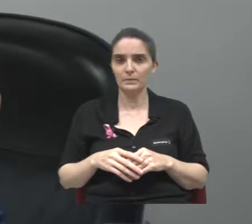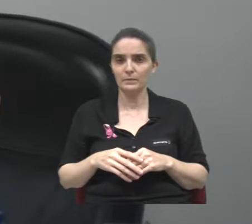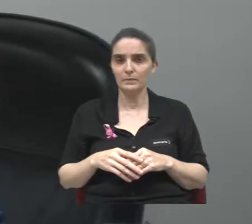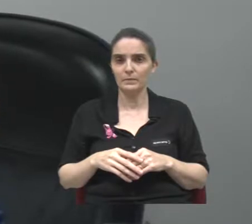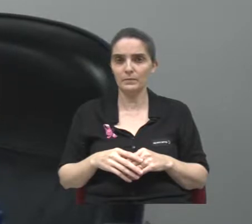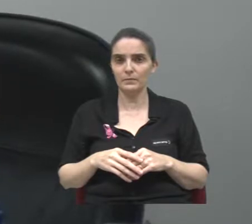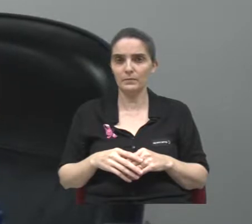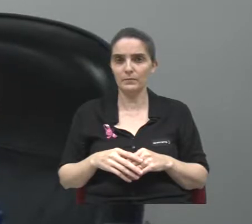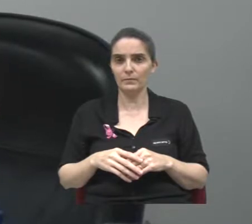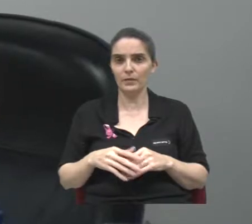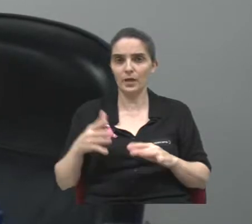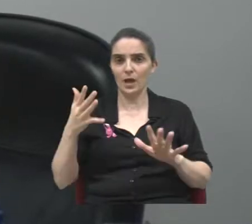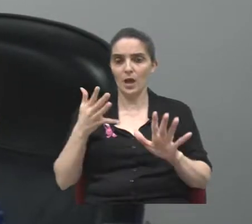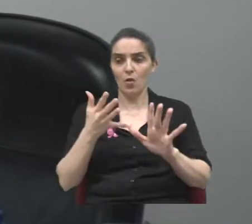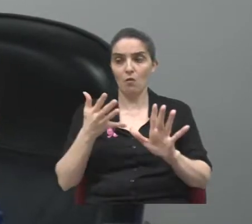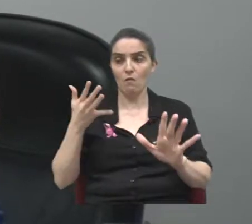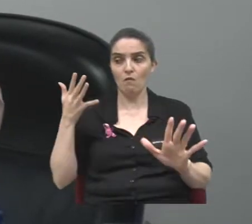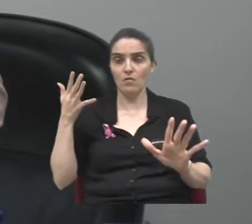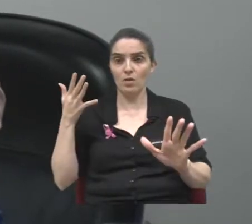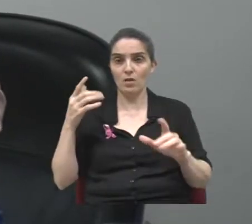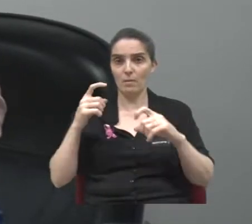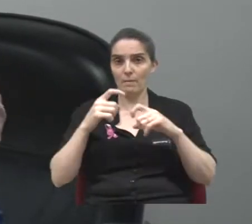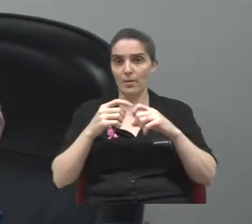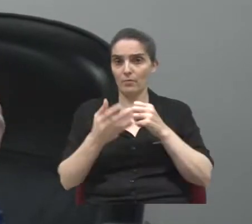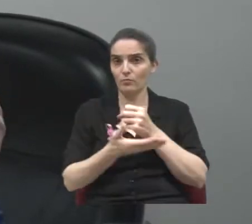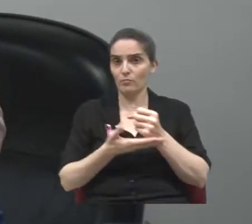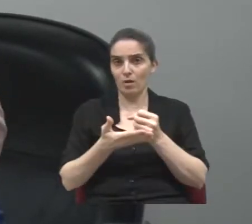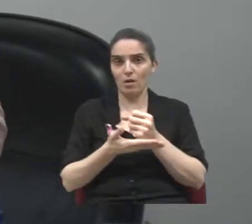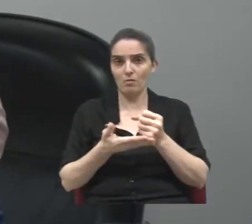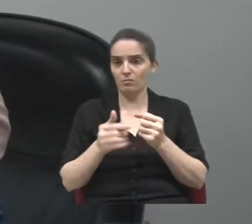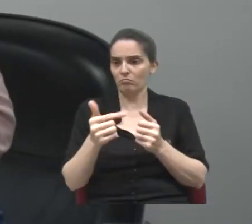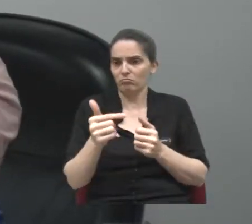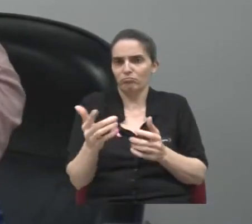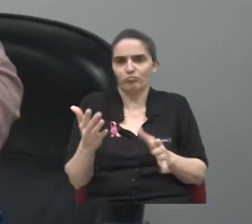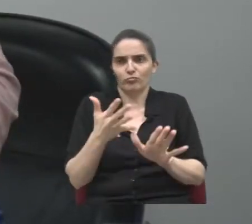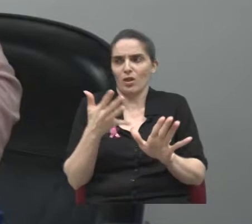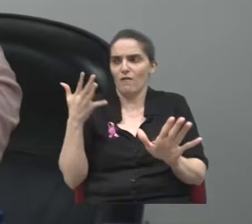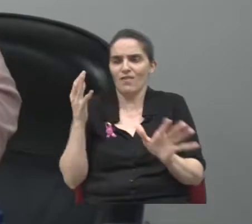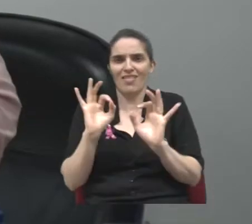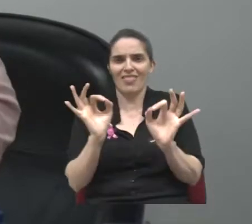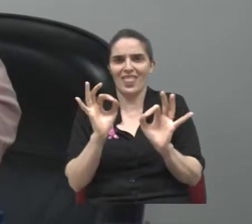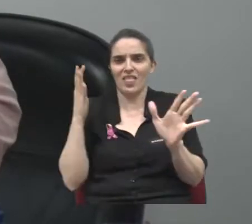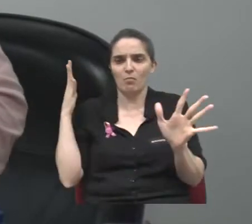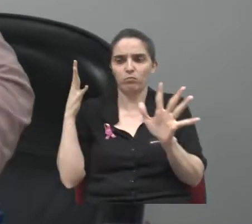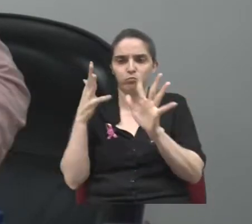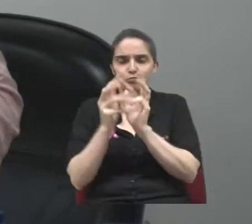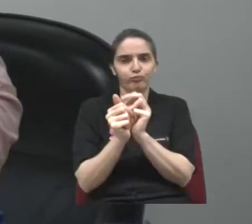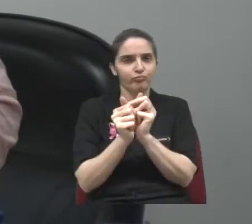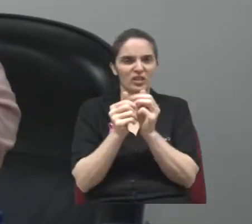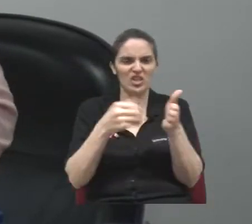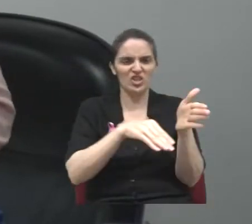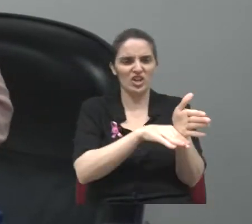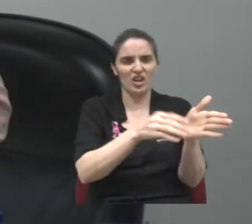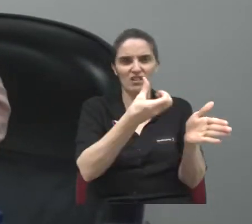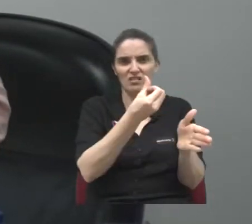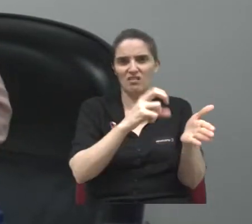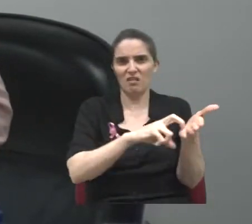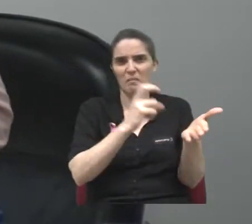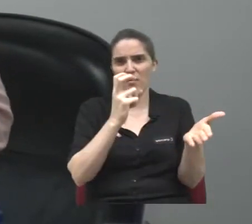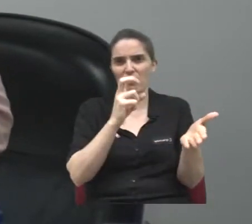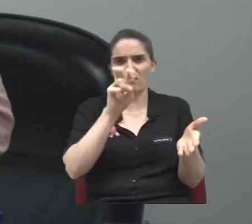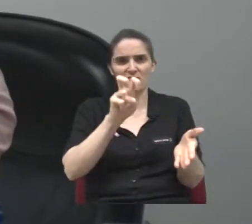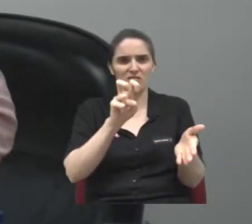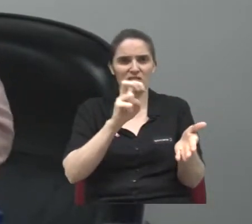na atenção básica. Hoje a população não enfrenta mais aquela fila, chegar às 6 horas da manhã, 5 horas da manhã, para poder marcar